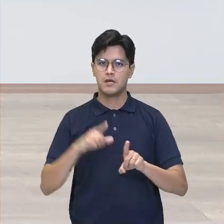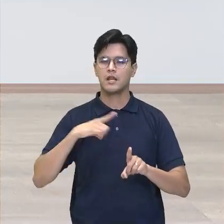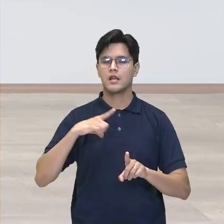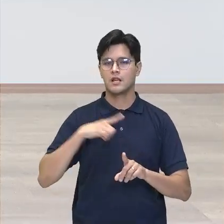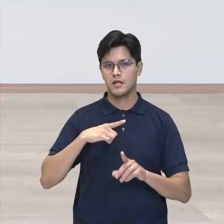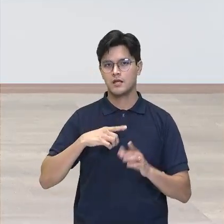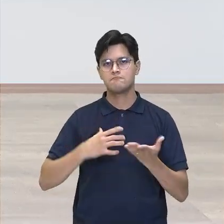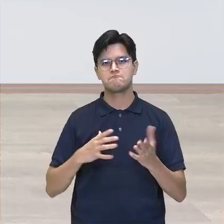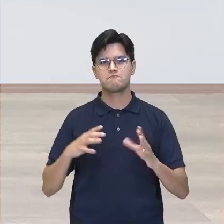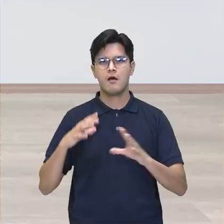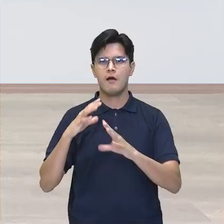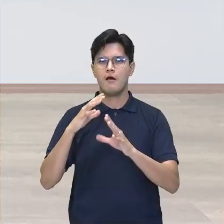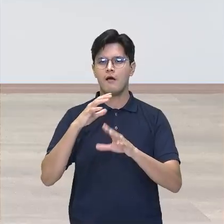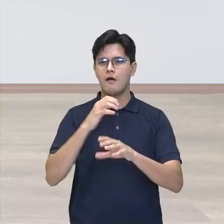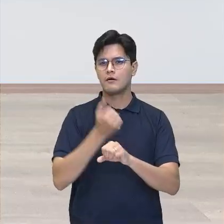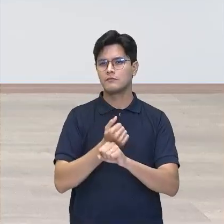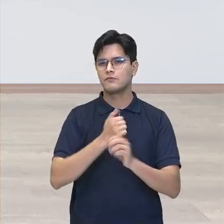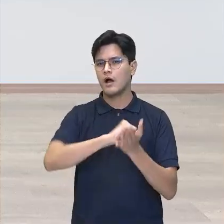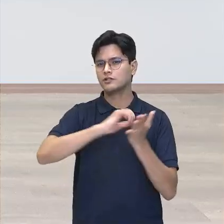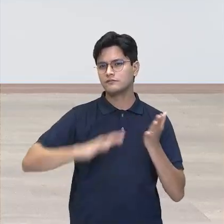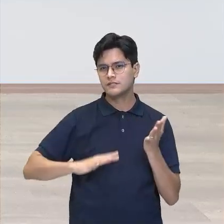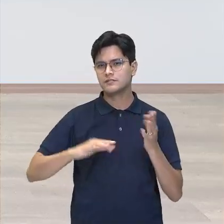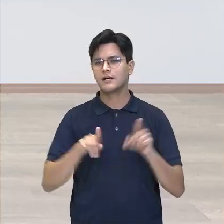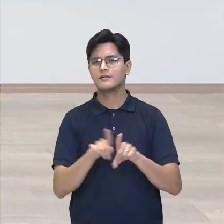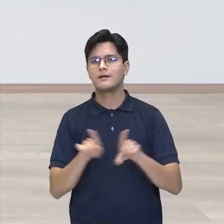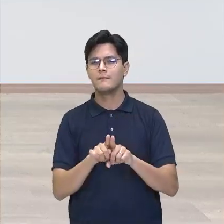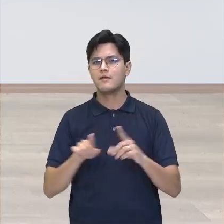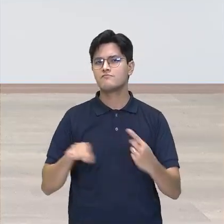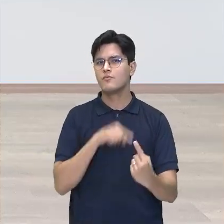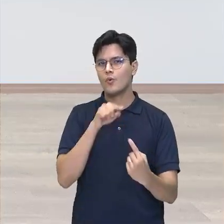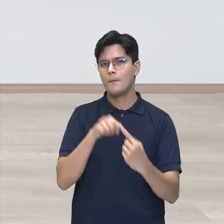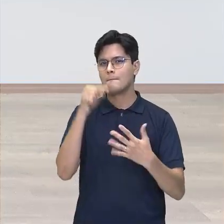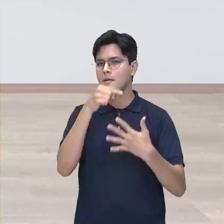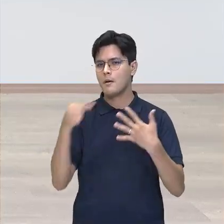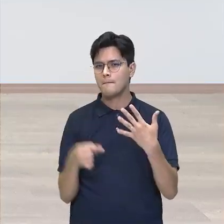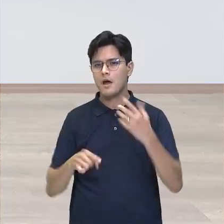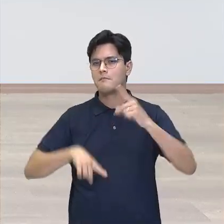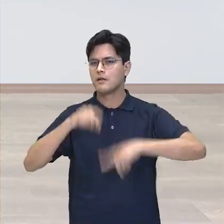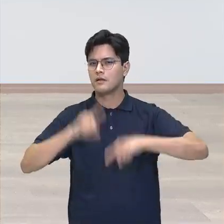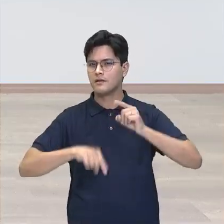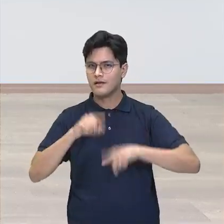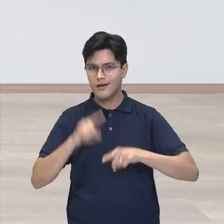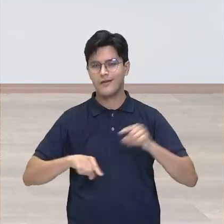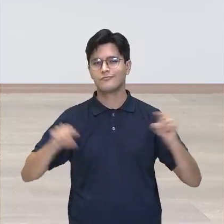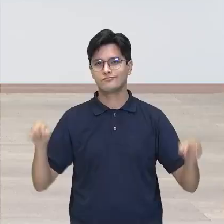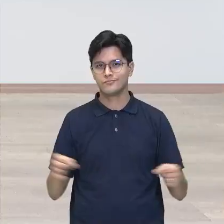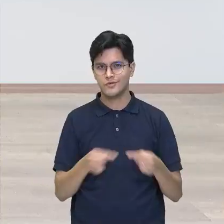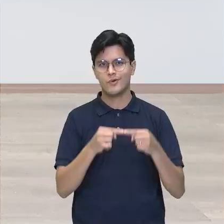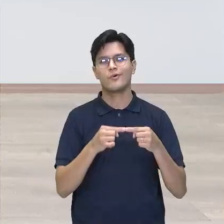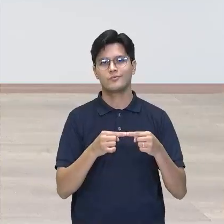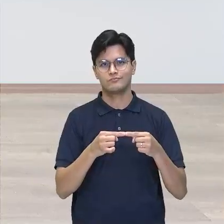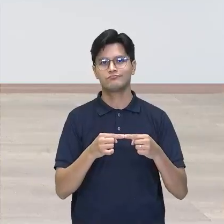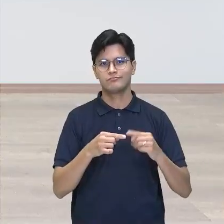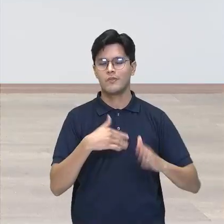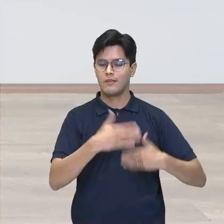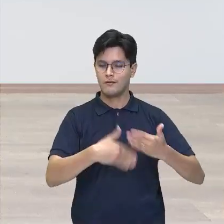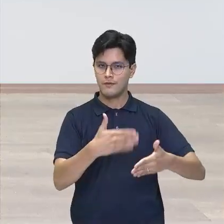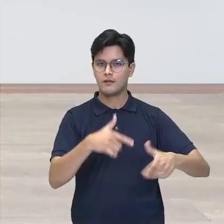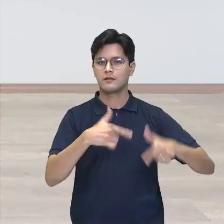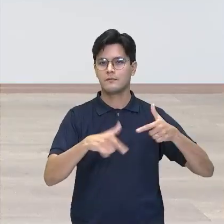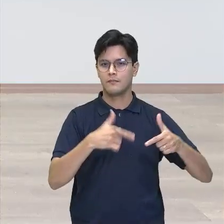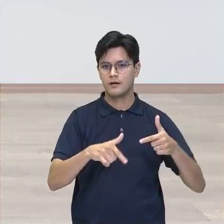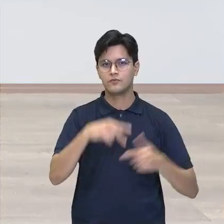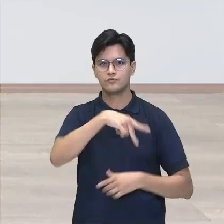eles vão ser também trabalhados aí de acordo com a organização do professor ministrante. Então, essa aula não pode deixar de acontecer, né, Ellen? Não,